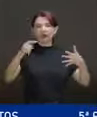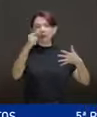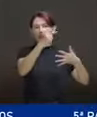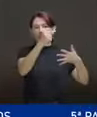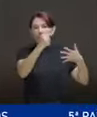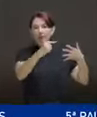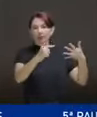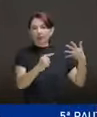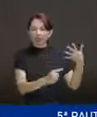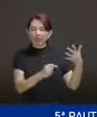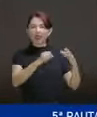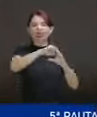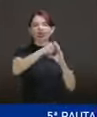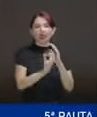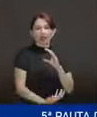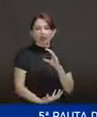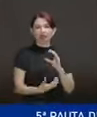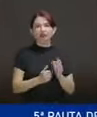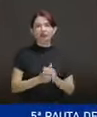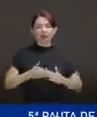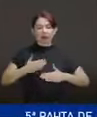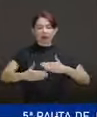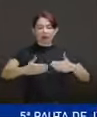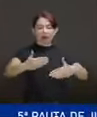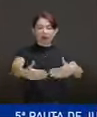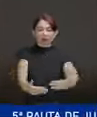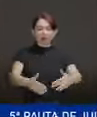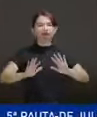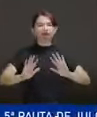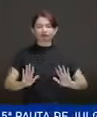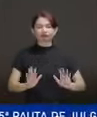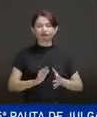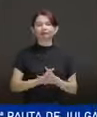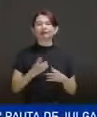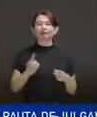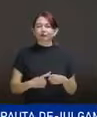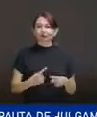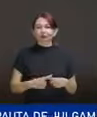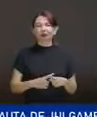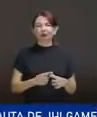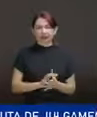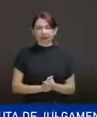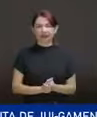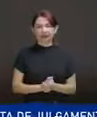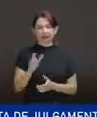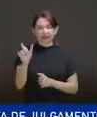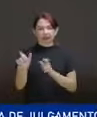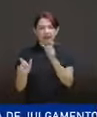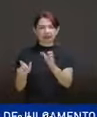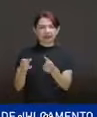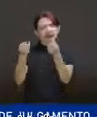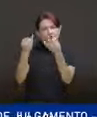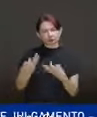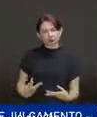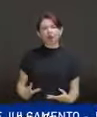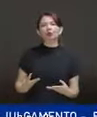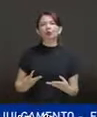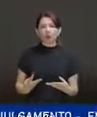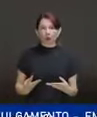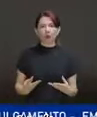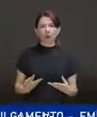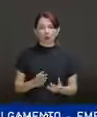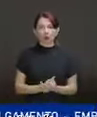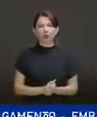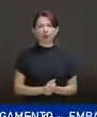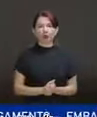para caracterização de caráter protelatório. Então, sobretudo por quanto o embargante expôs em suas razões, uma tese